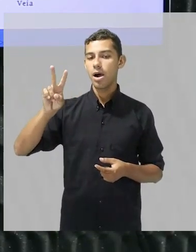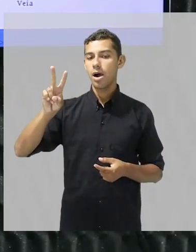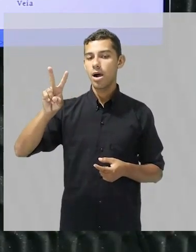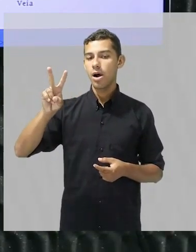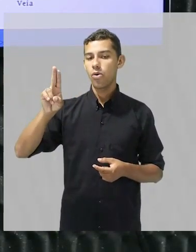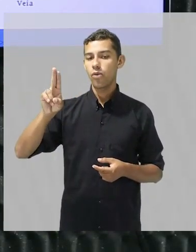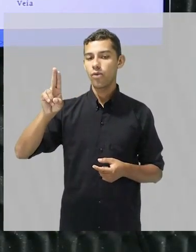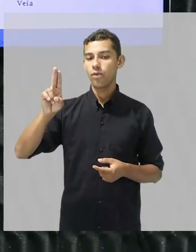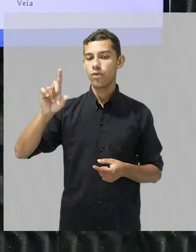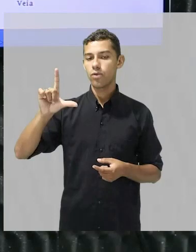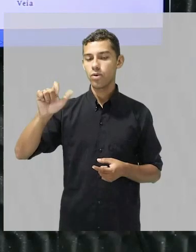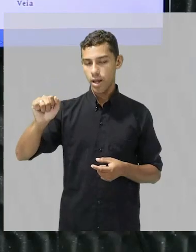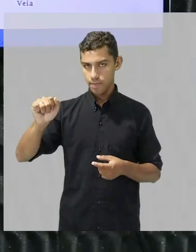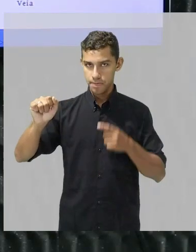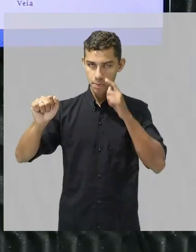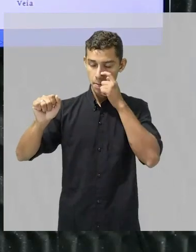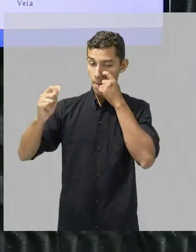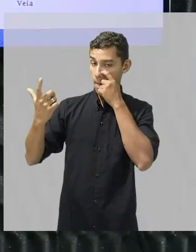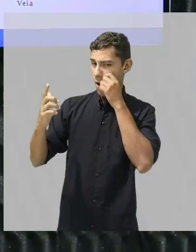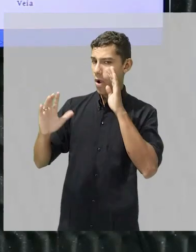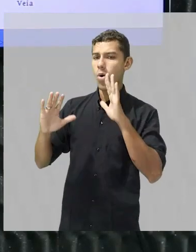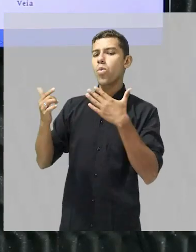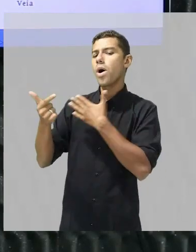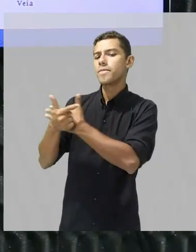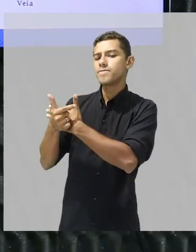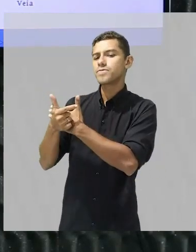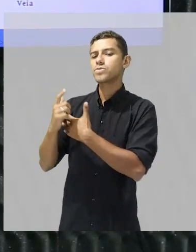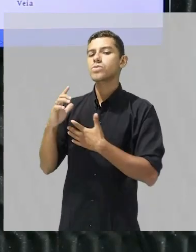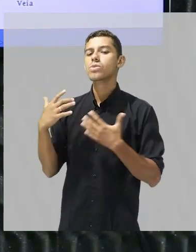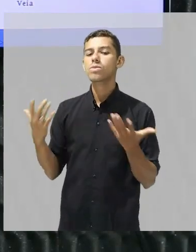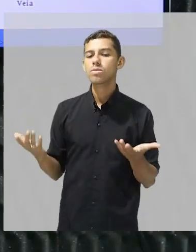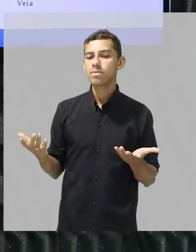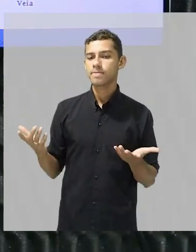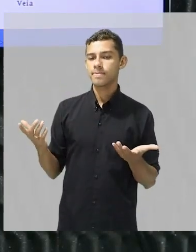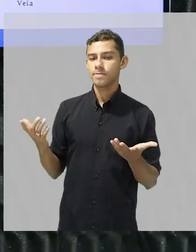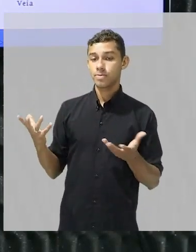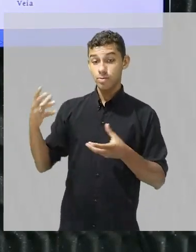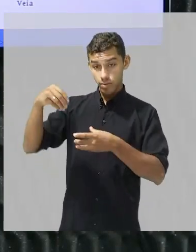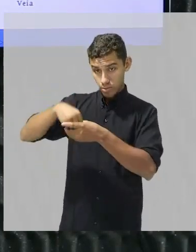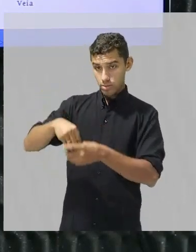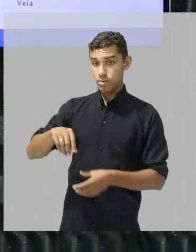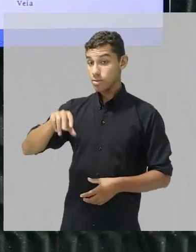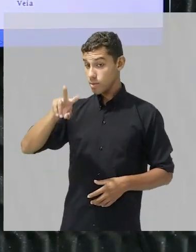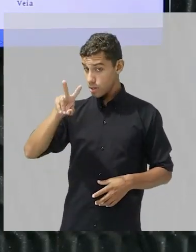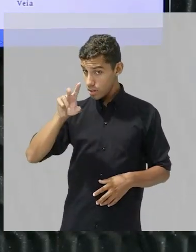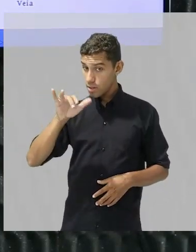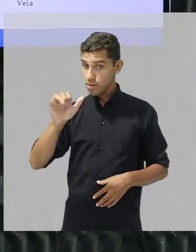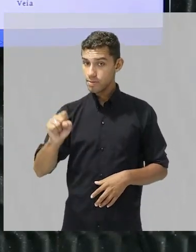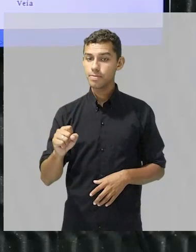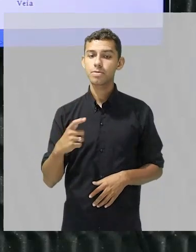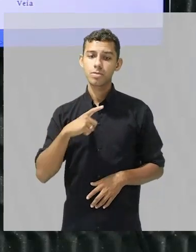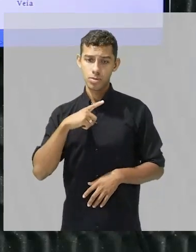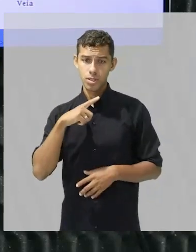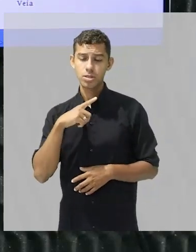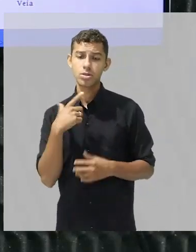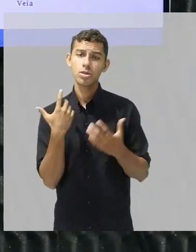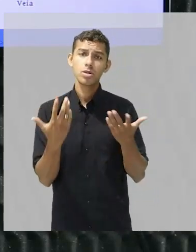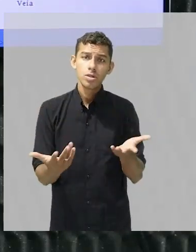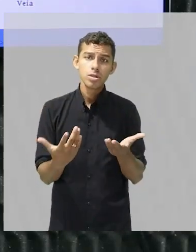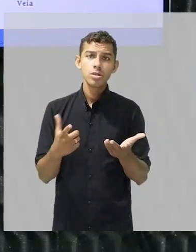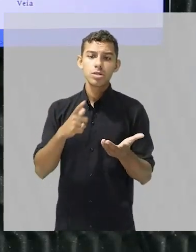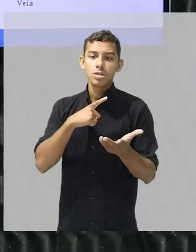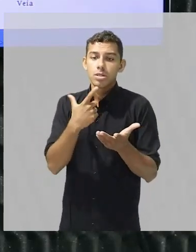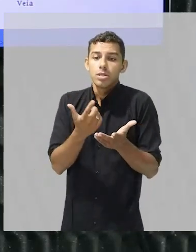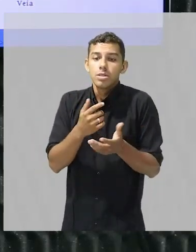qual é a função dessa válvula, né? A função das válvulas que existem dentro das veias é que ela vai